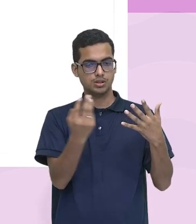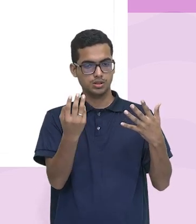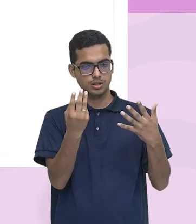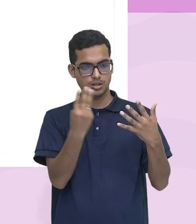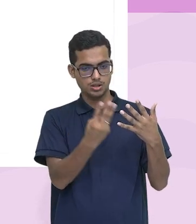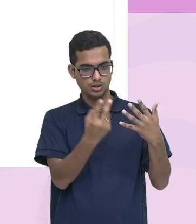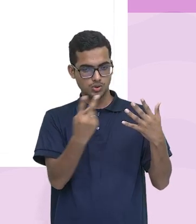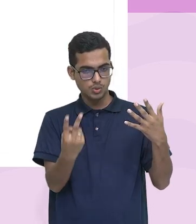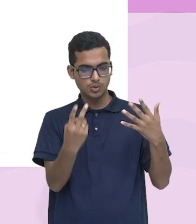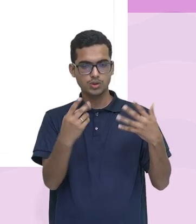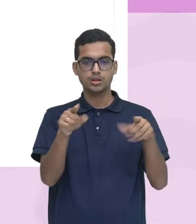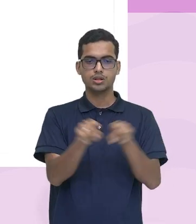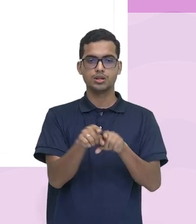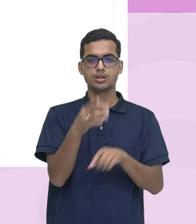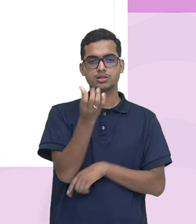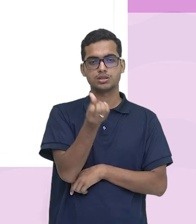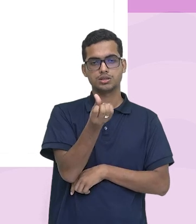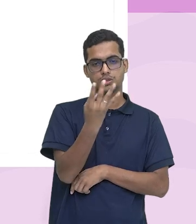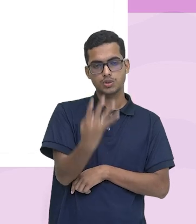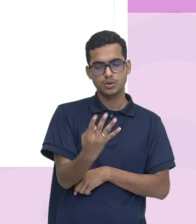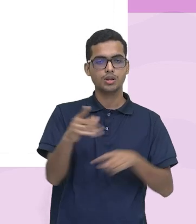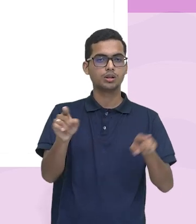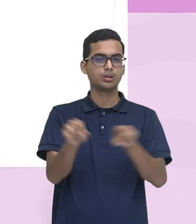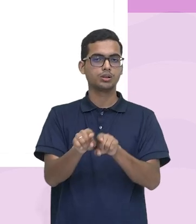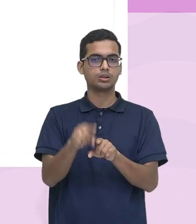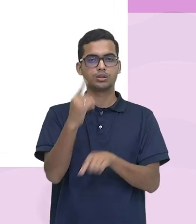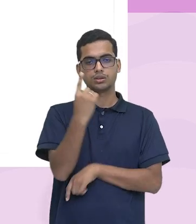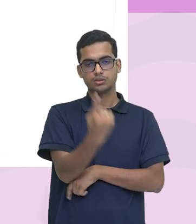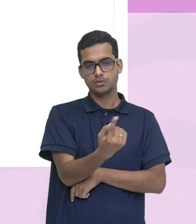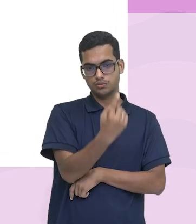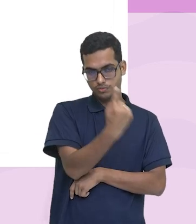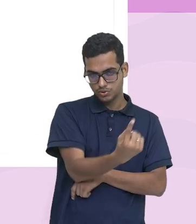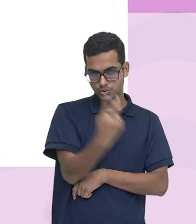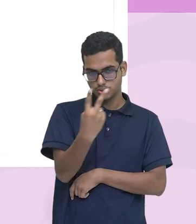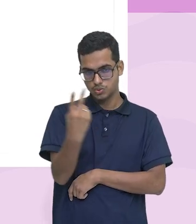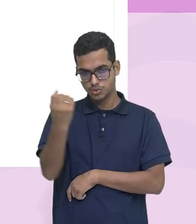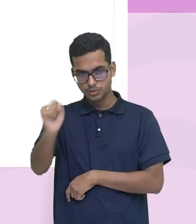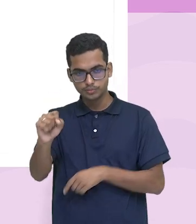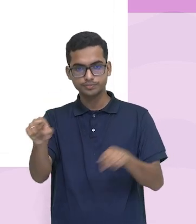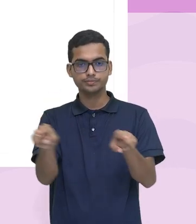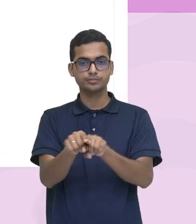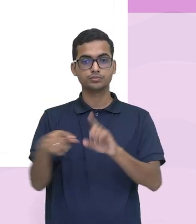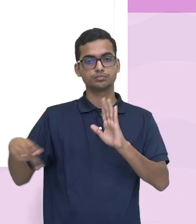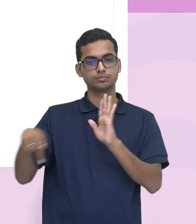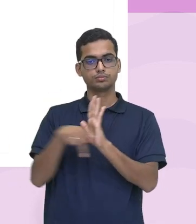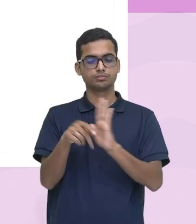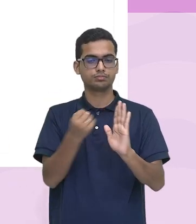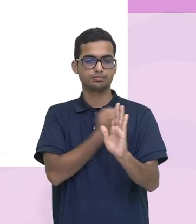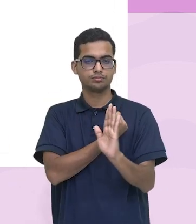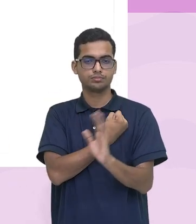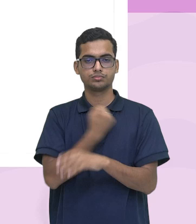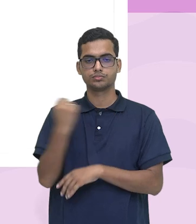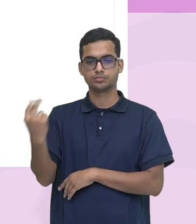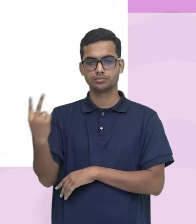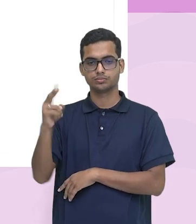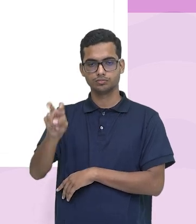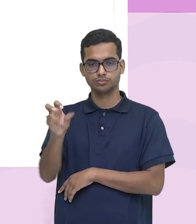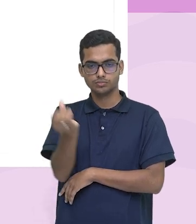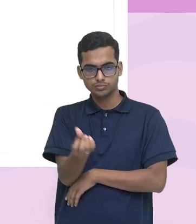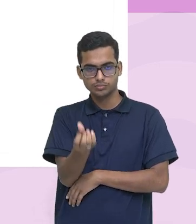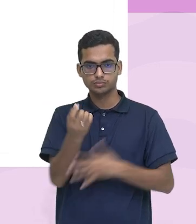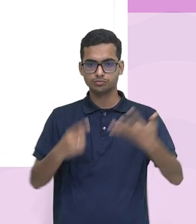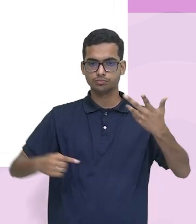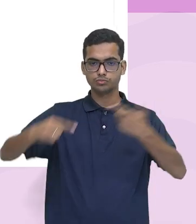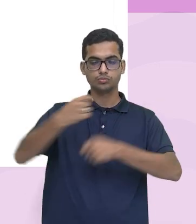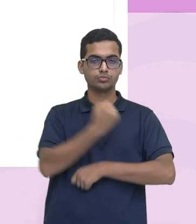64, o 128, além dele mesmo, o 256 e do 1 também. Vamos para o nosso próximo